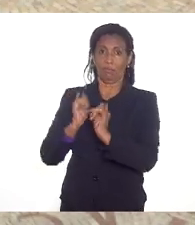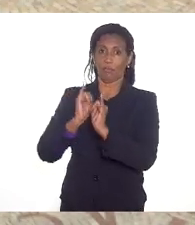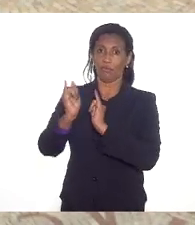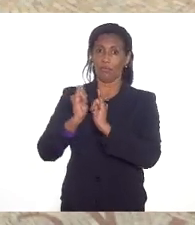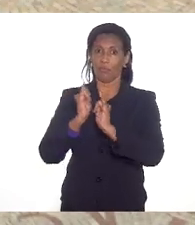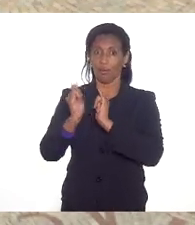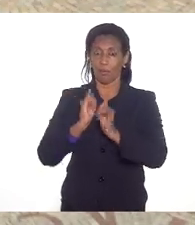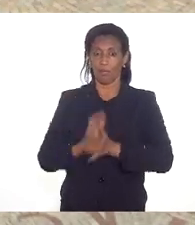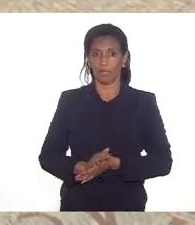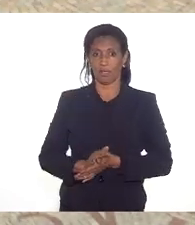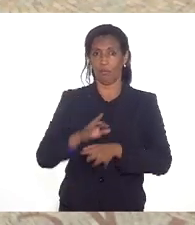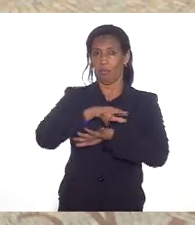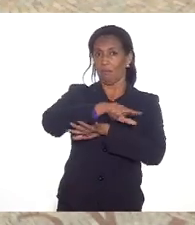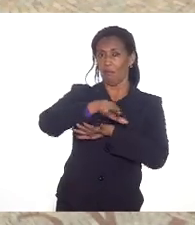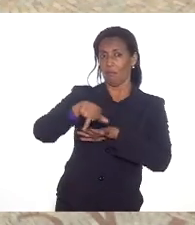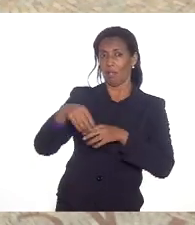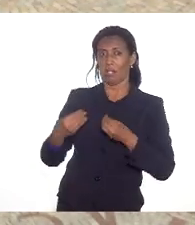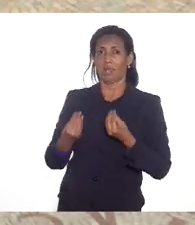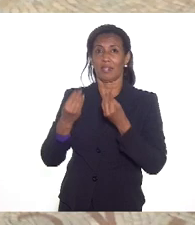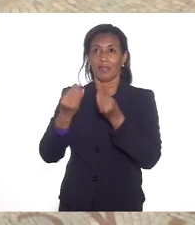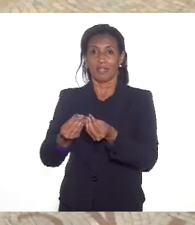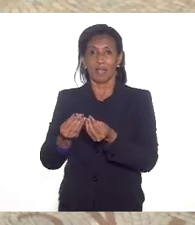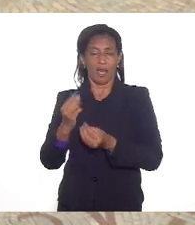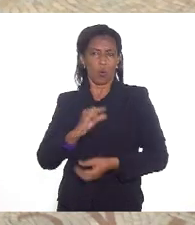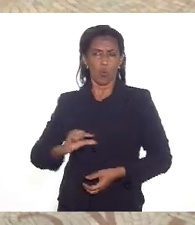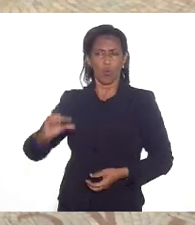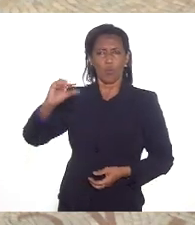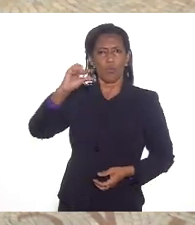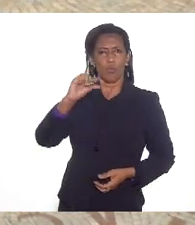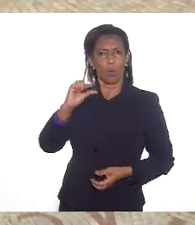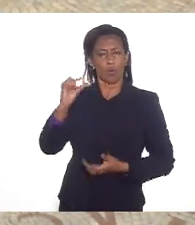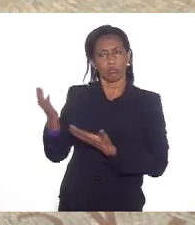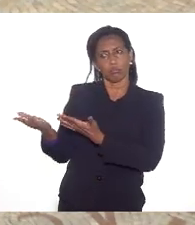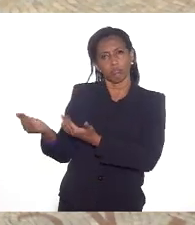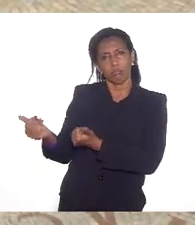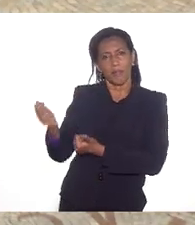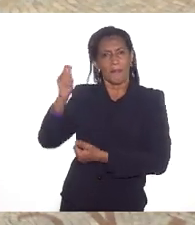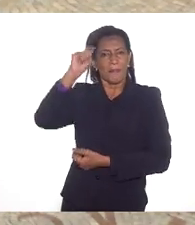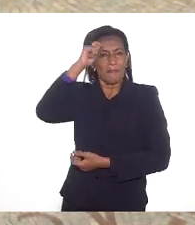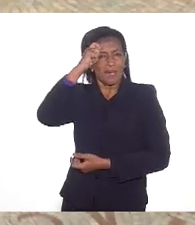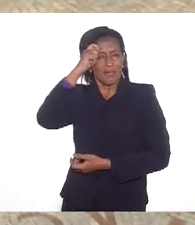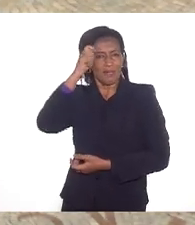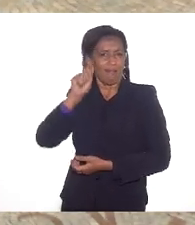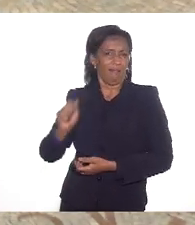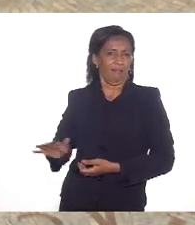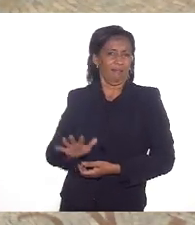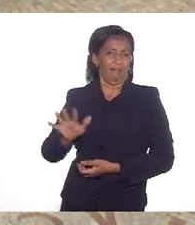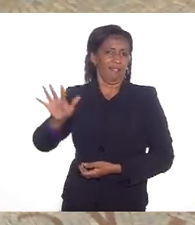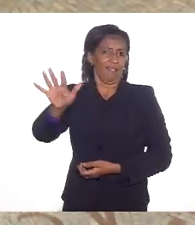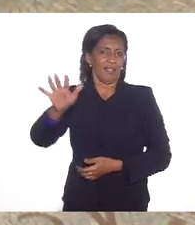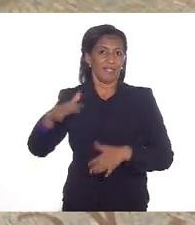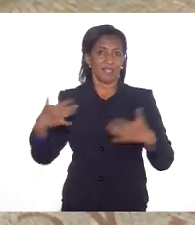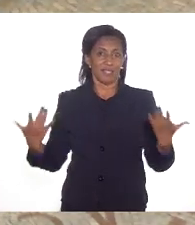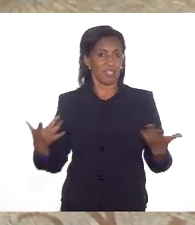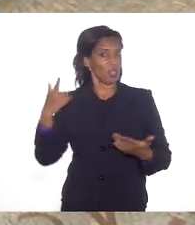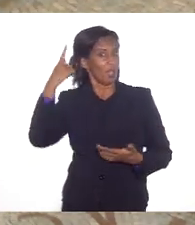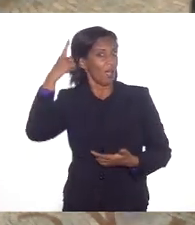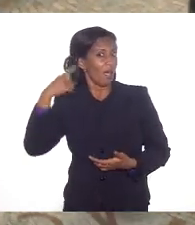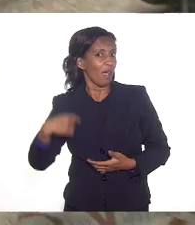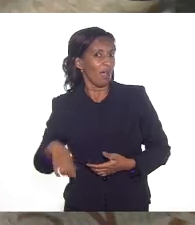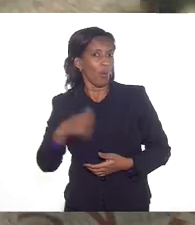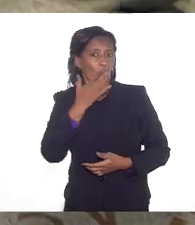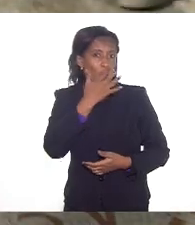informações variadas e que traz um pouquinho da Nossa Juventude preta e periférica seja pela cor dos